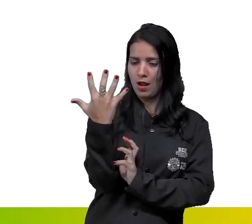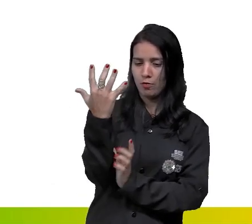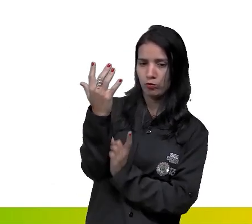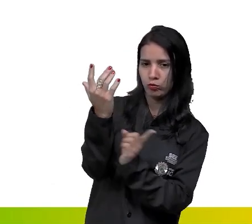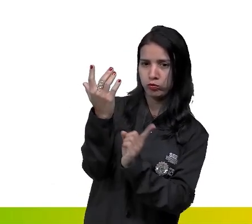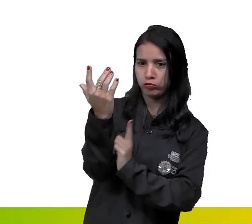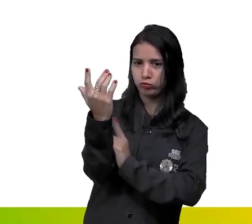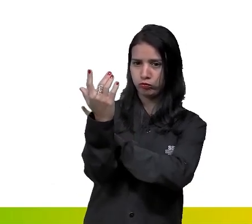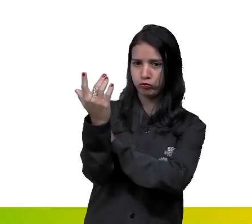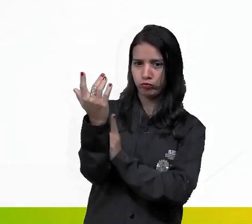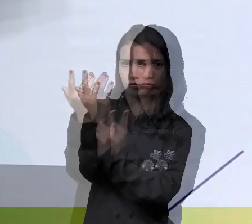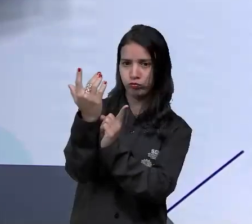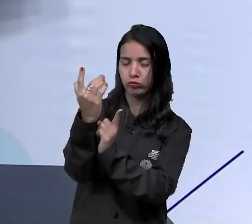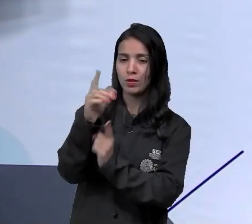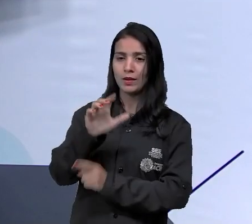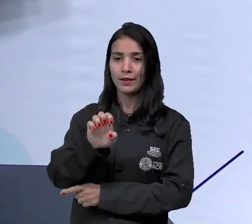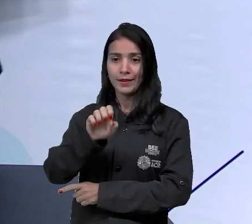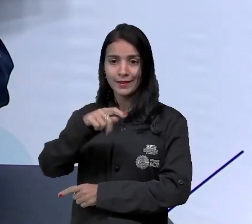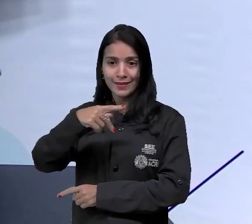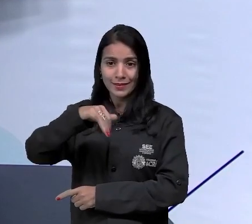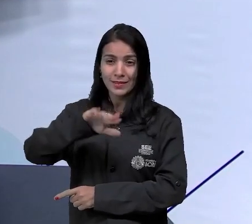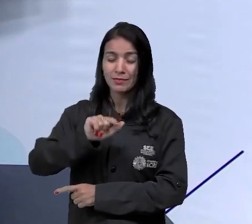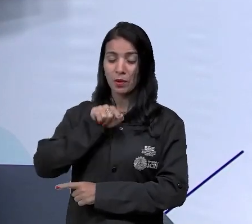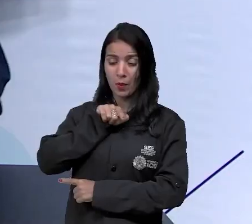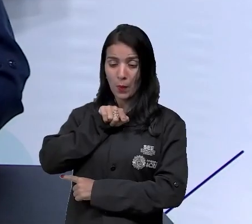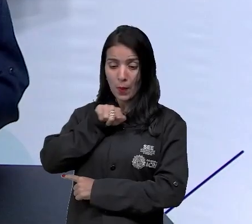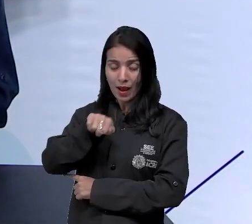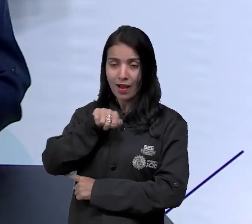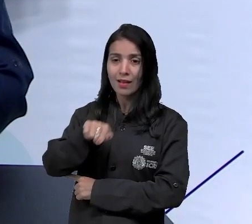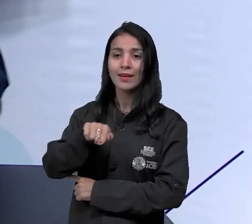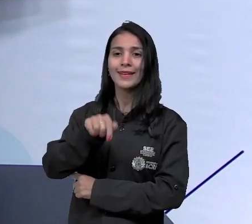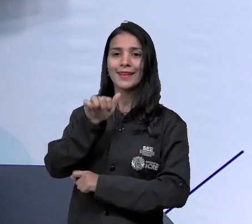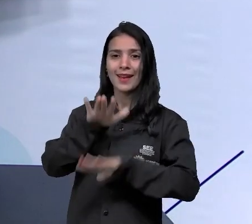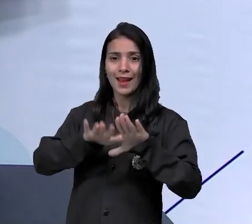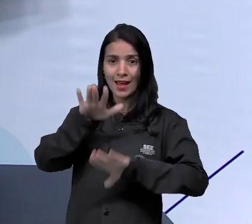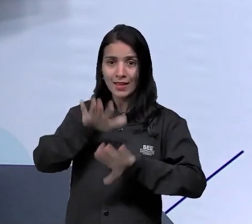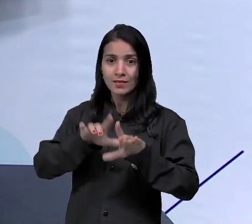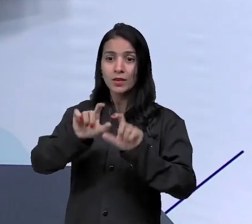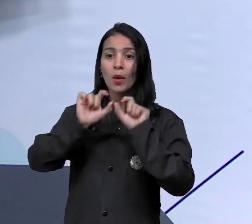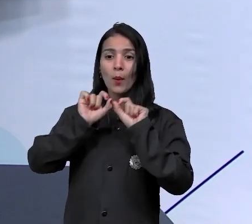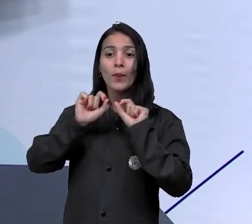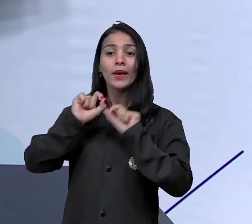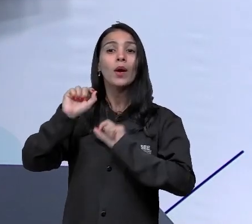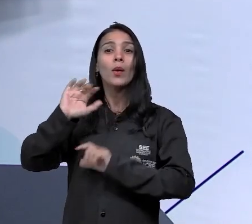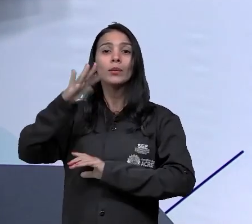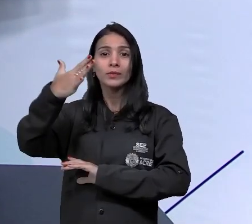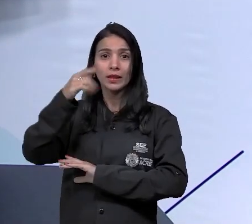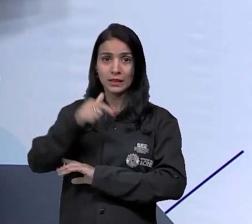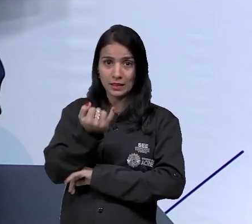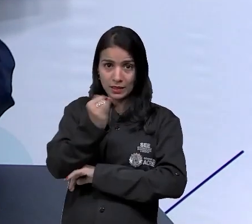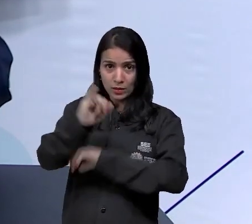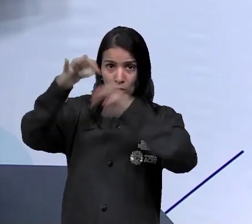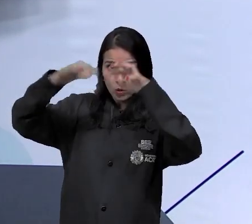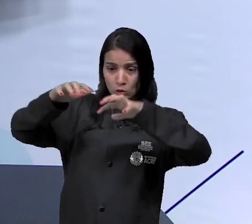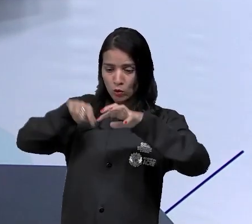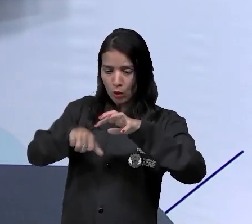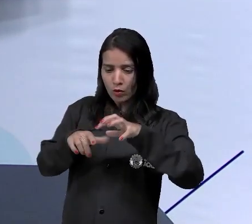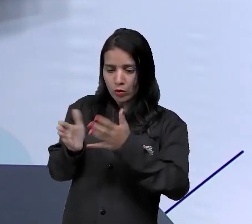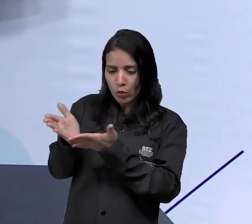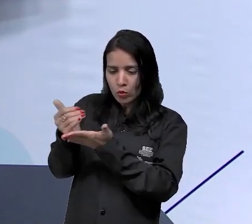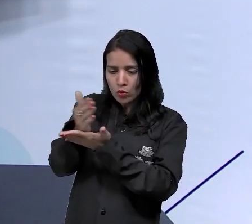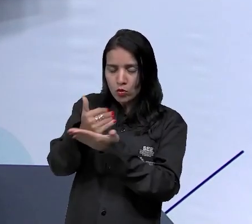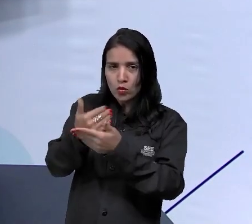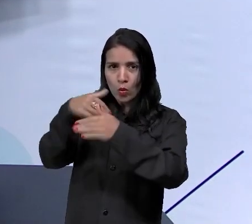é que no bioma da Caatinga, essa vegetação ela costuma ir armazenar água. Por quê? Porque essas regiões